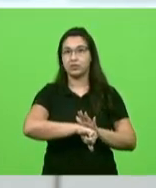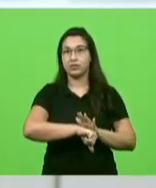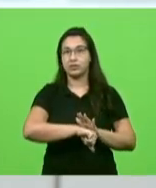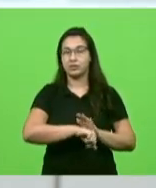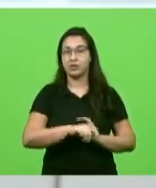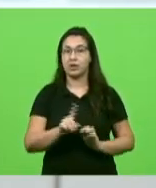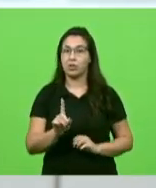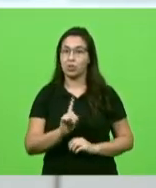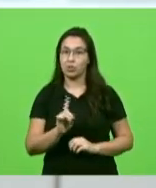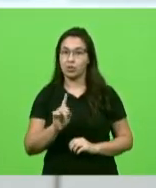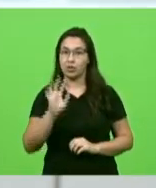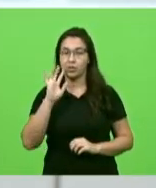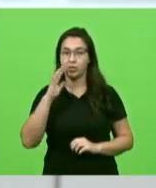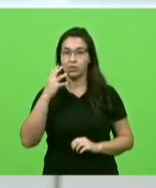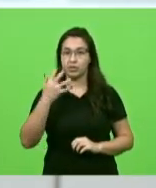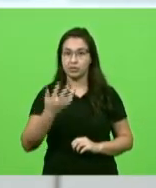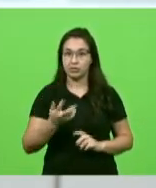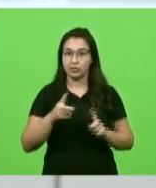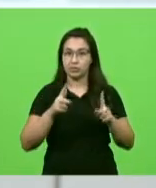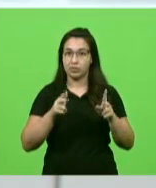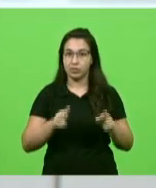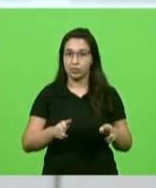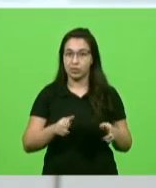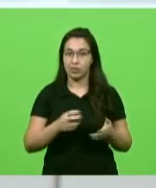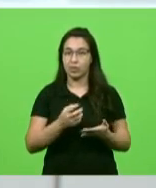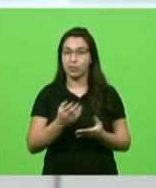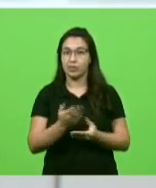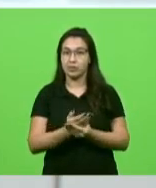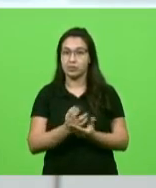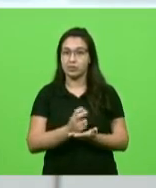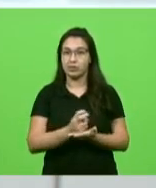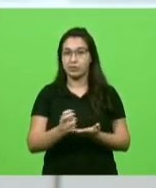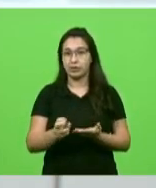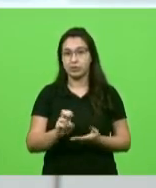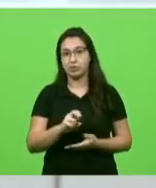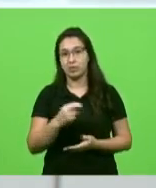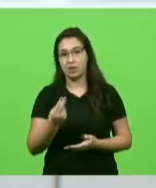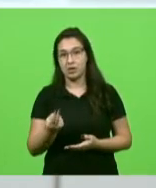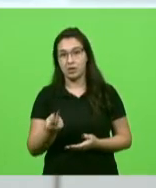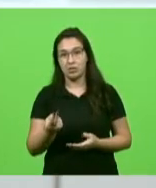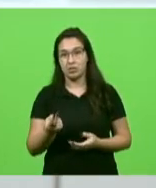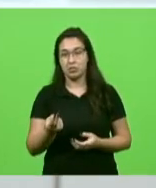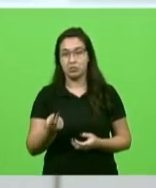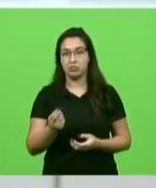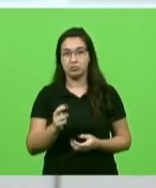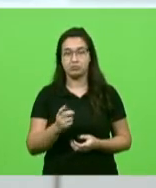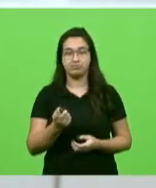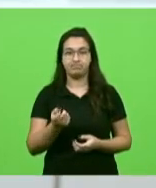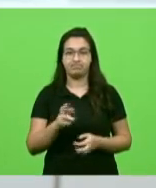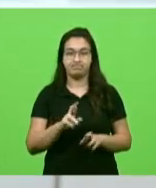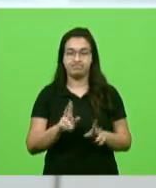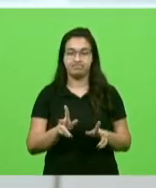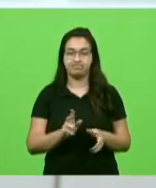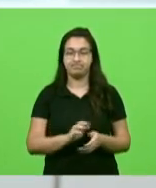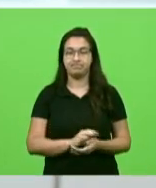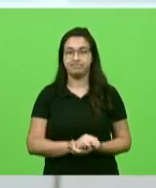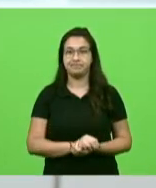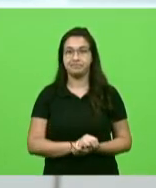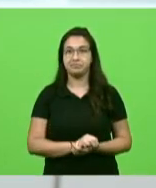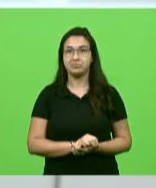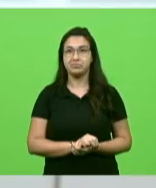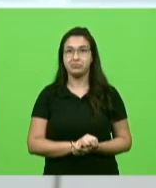resultado idêntico no processo de impeachment ou vice-versa o mesmo não sucedendo